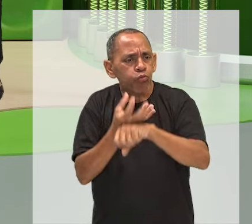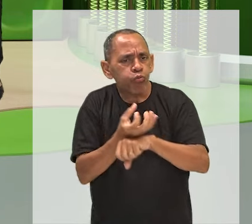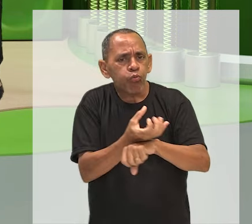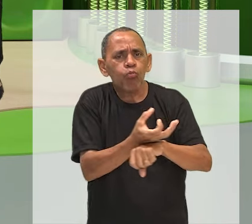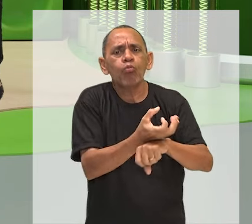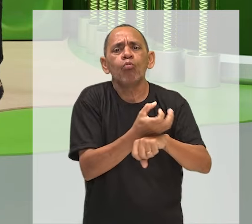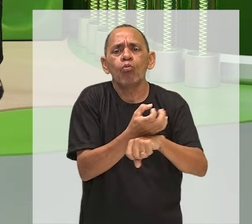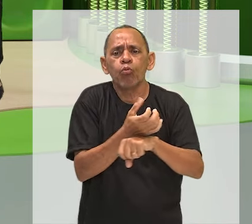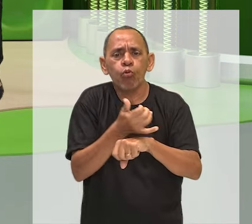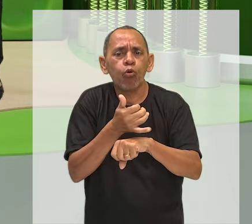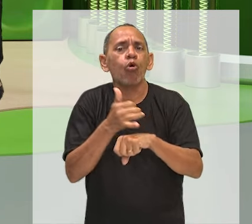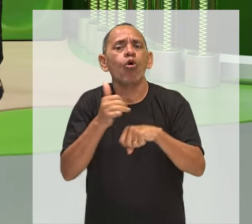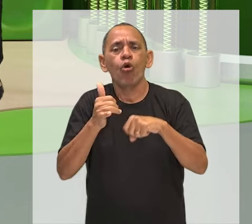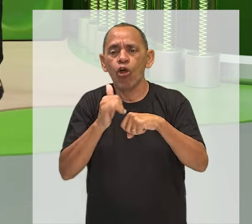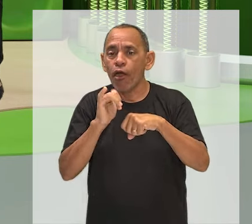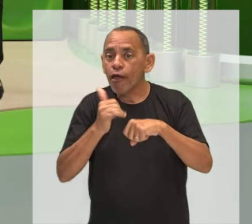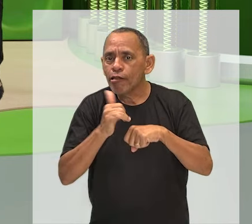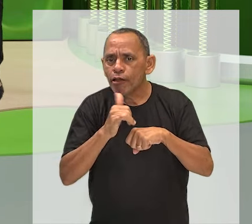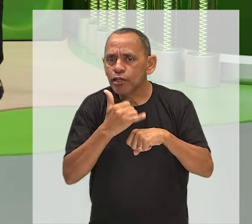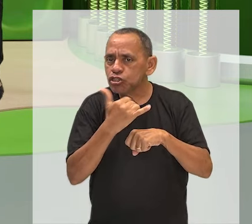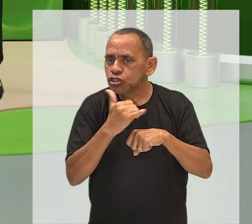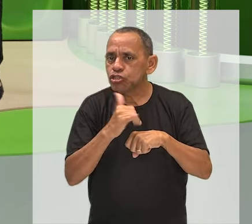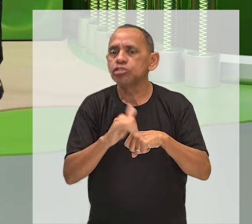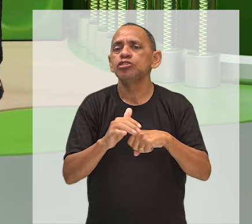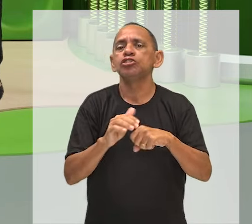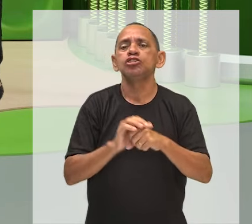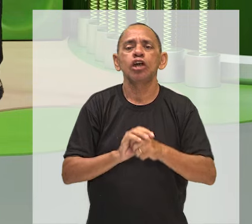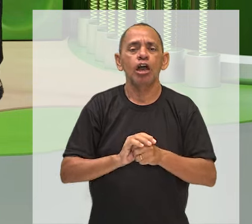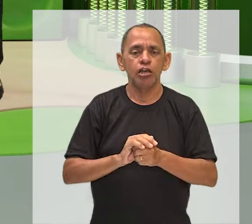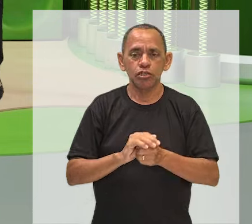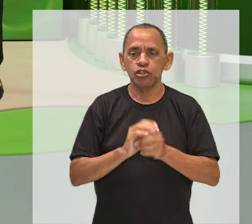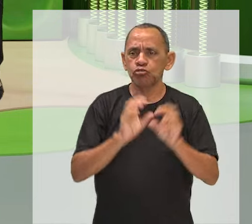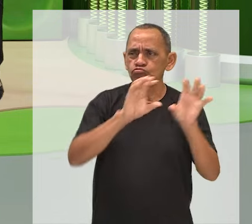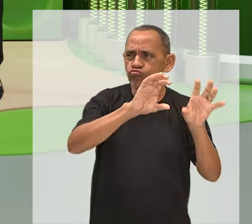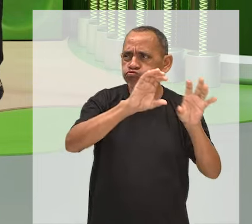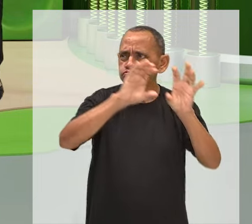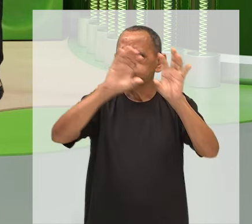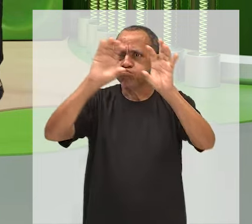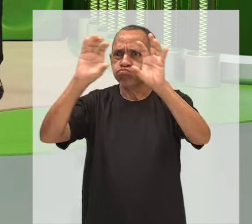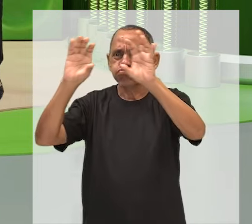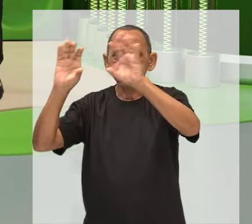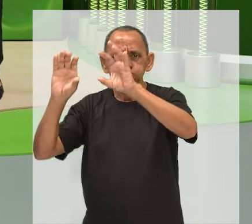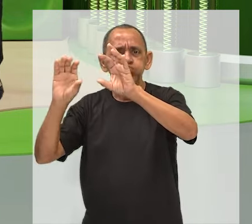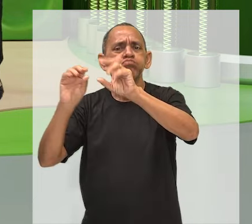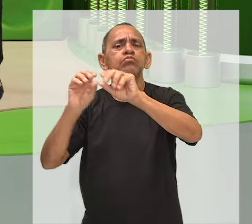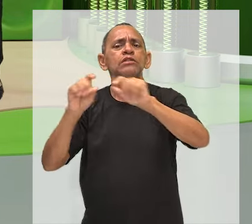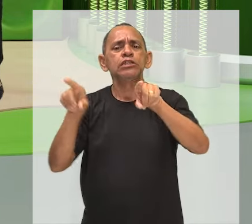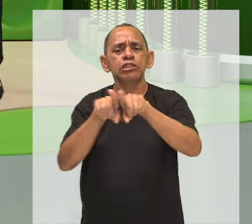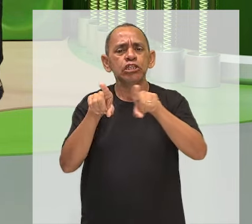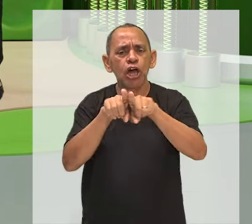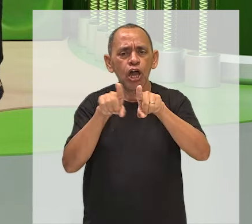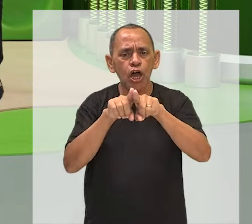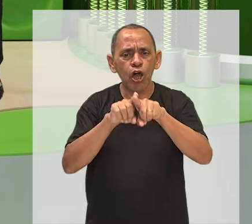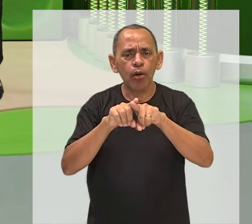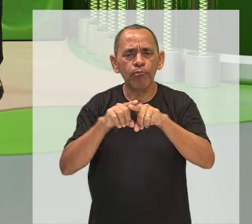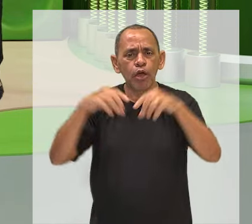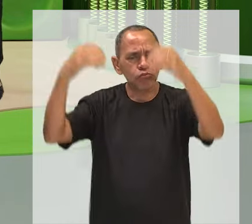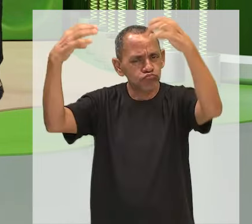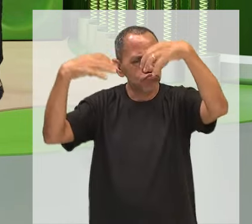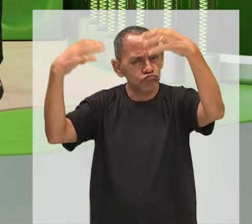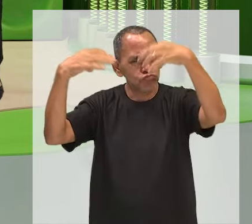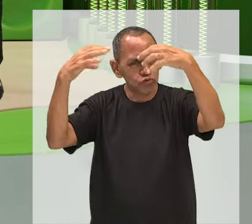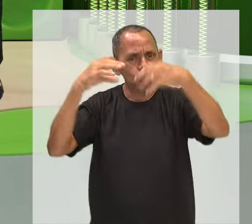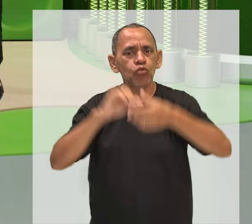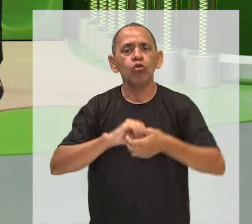energia. Ele vai levar aí as nuvens, levar a chuva para algumas partes do nosso país e também, né,